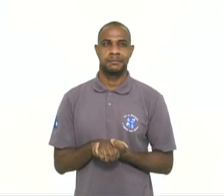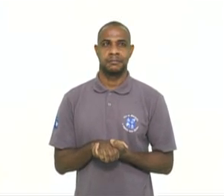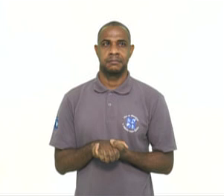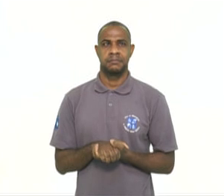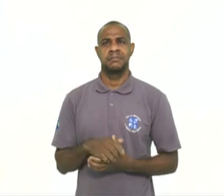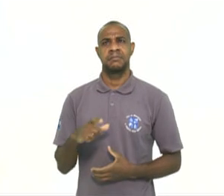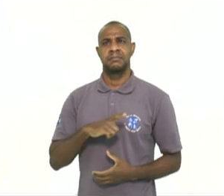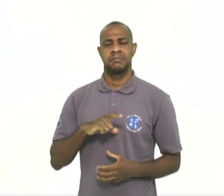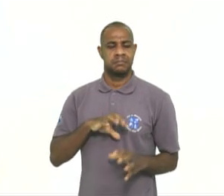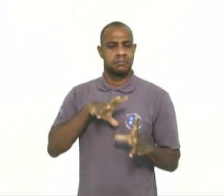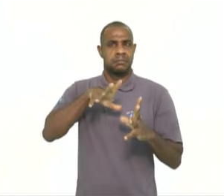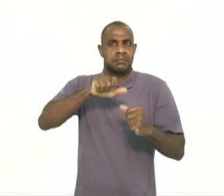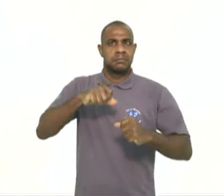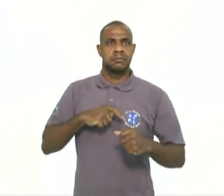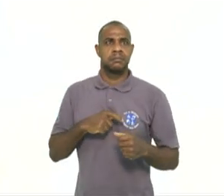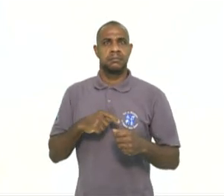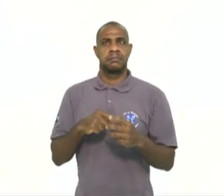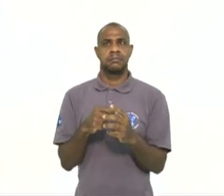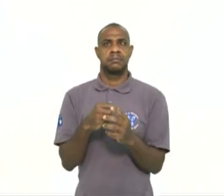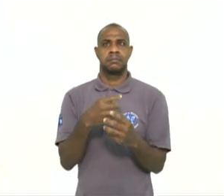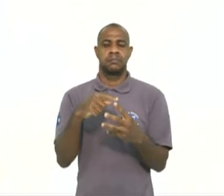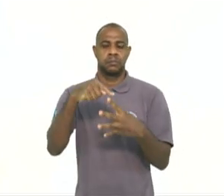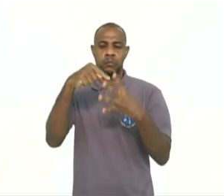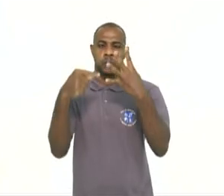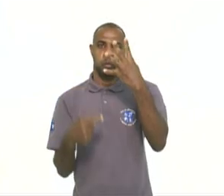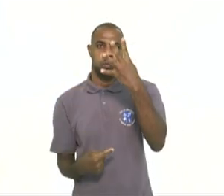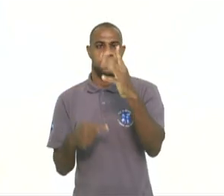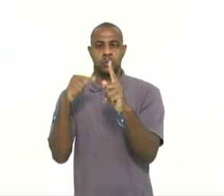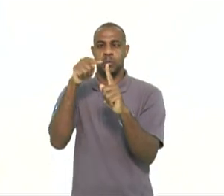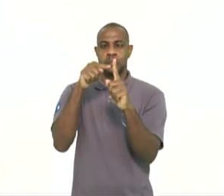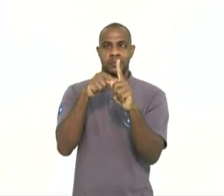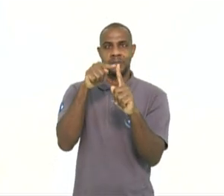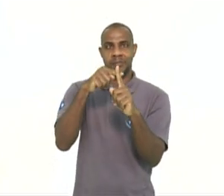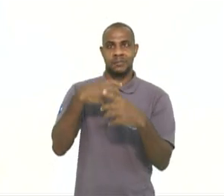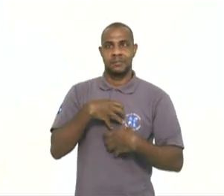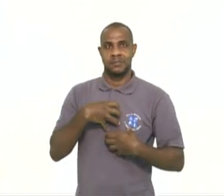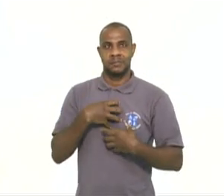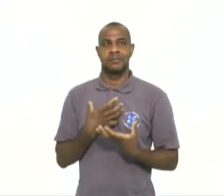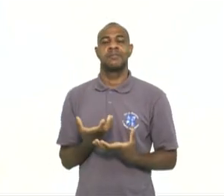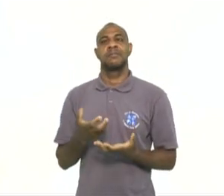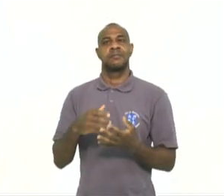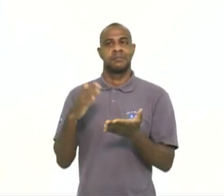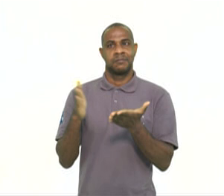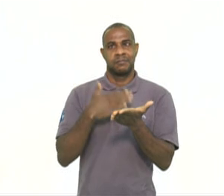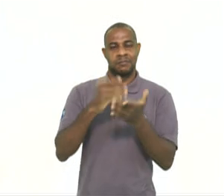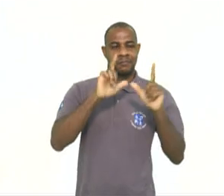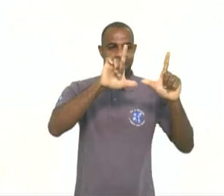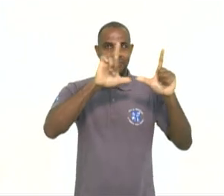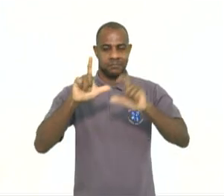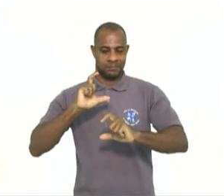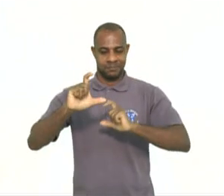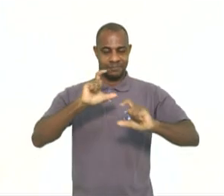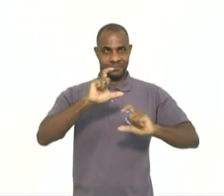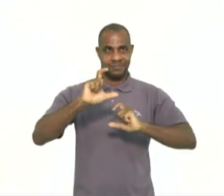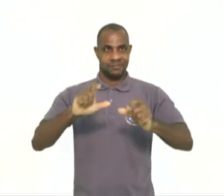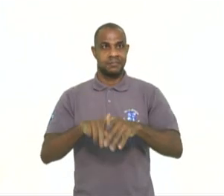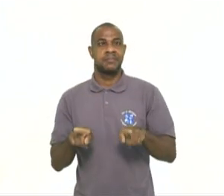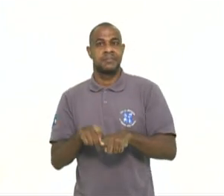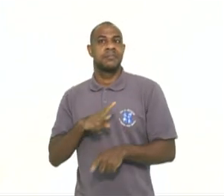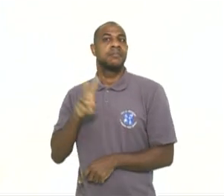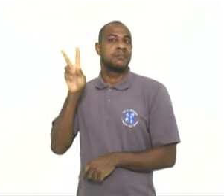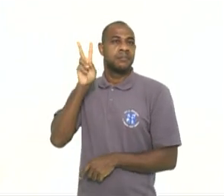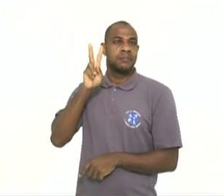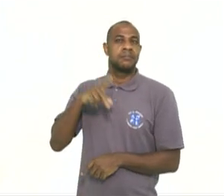que existem no mundo quatro estilos está em quadrinho né o estilo dos comics na eu tive que surgiu nos Estados Unidos as